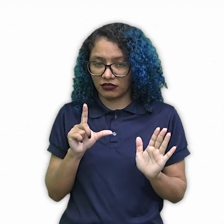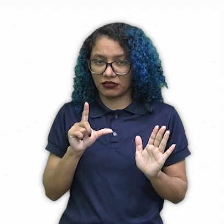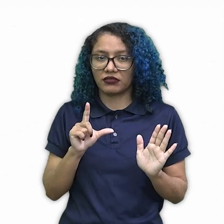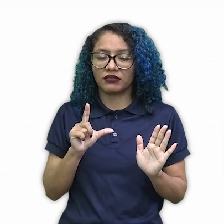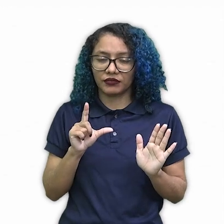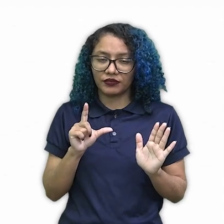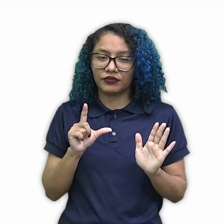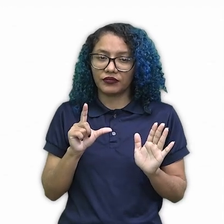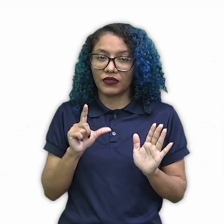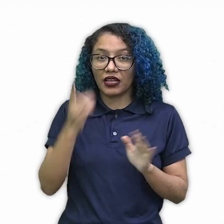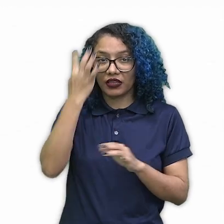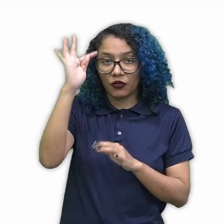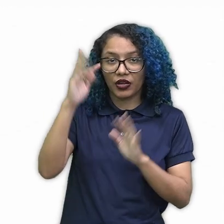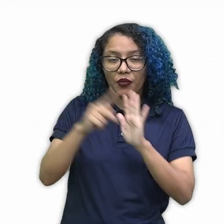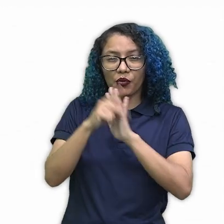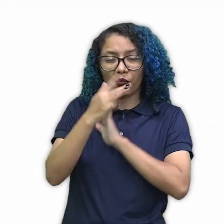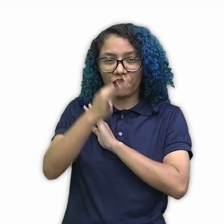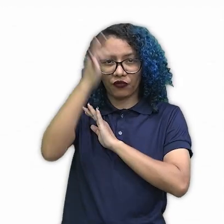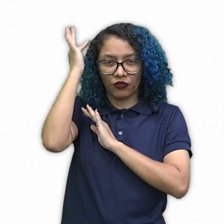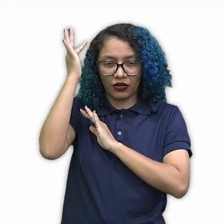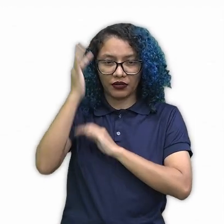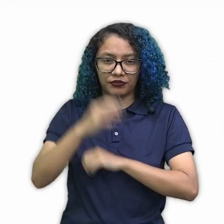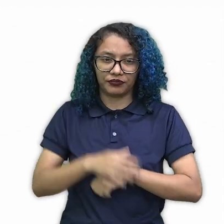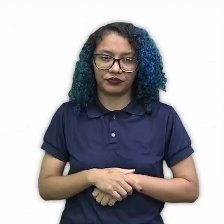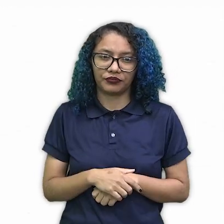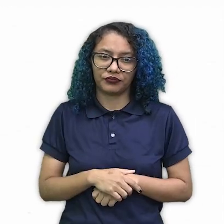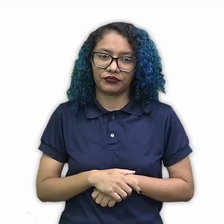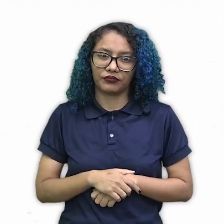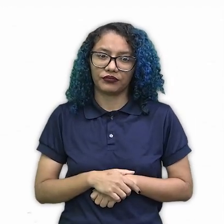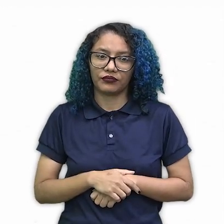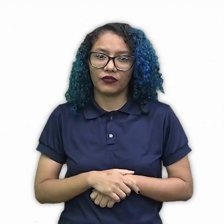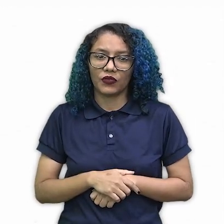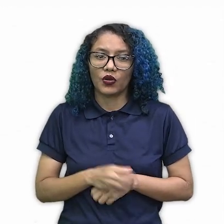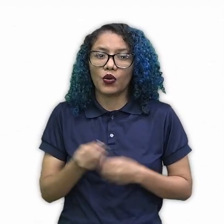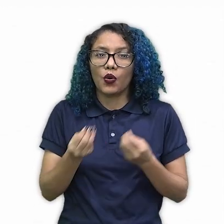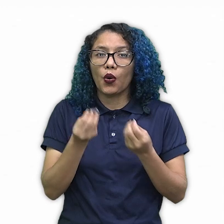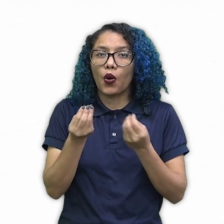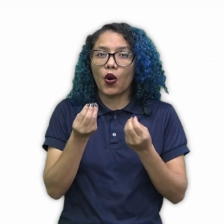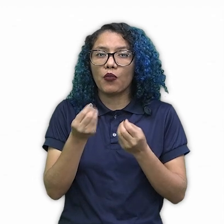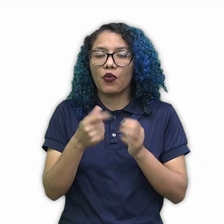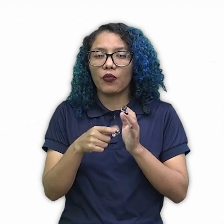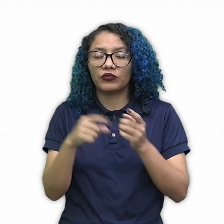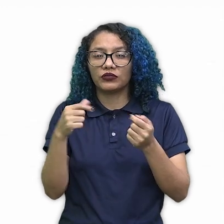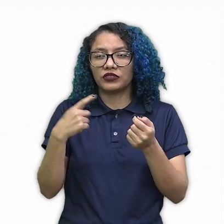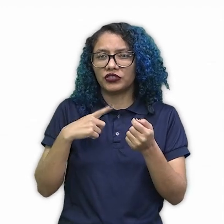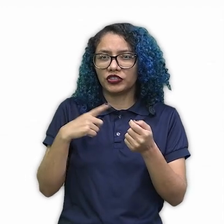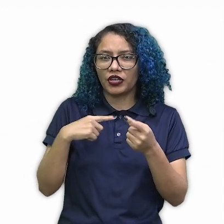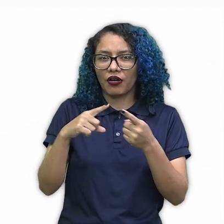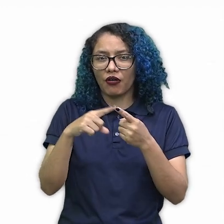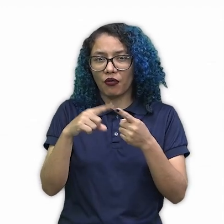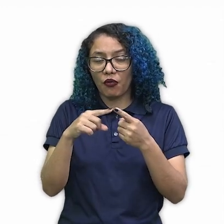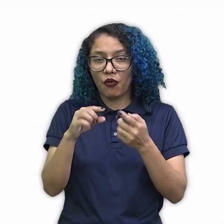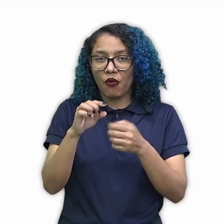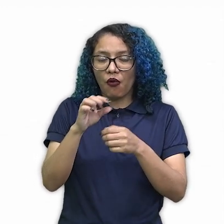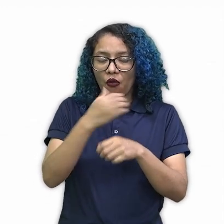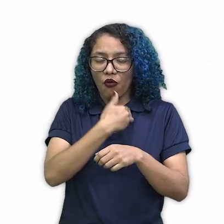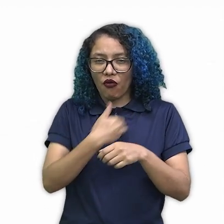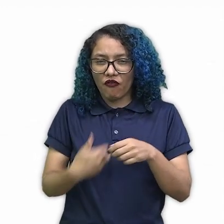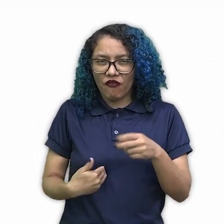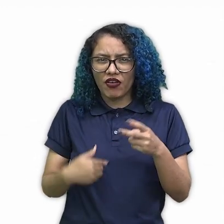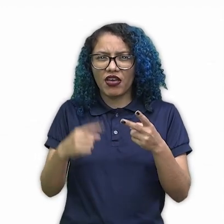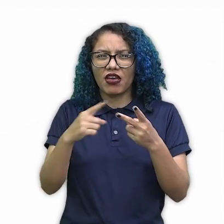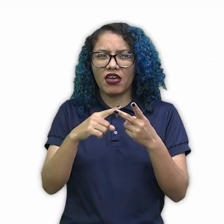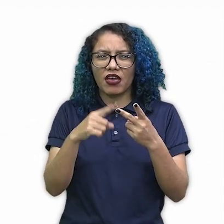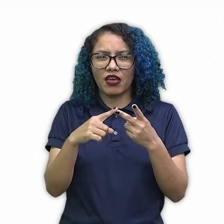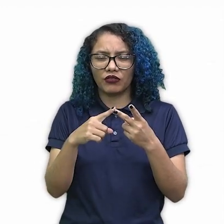de Foucault aí. Então, o Estado, o mercado e a sociedade. Primeiro, segundo e terceiro setor. Na concepção de